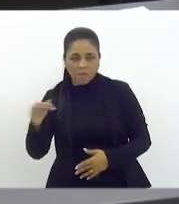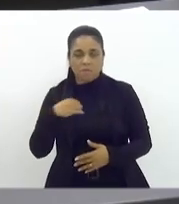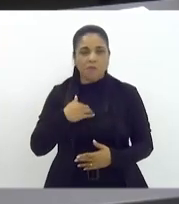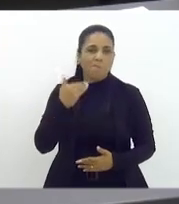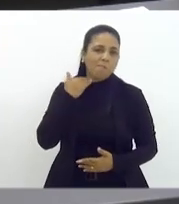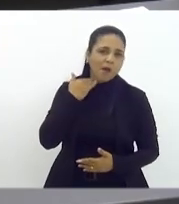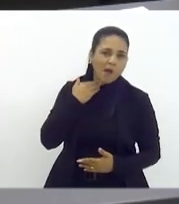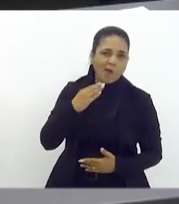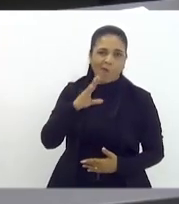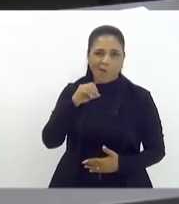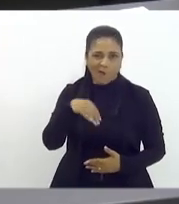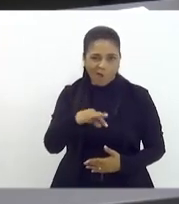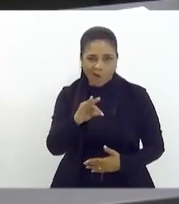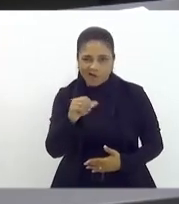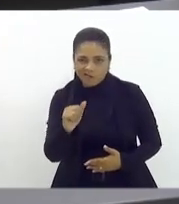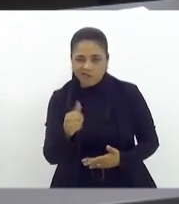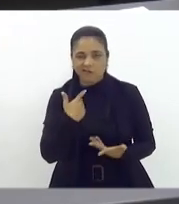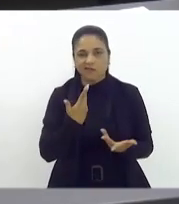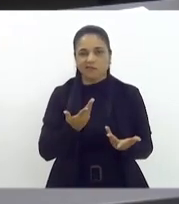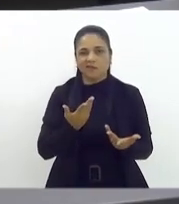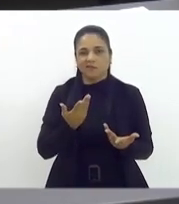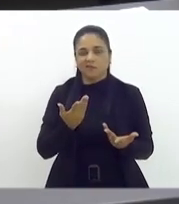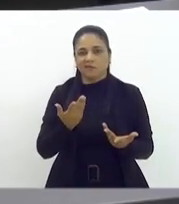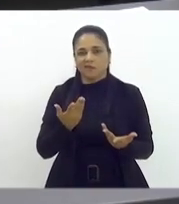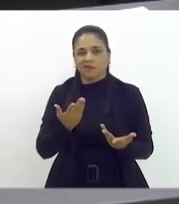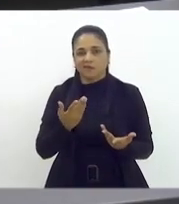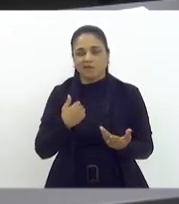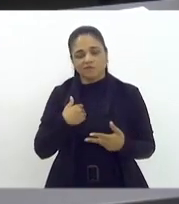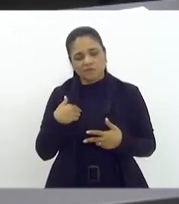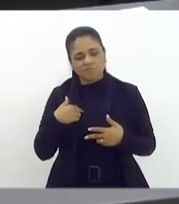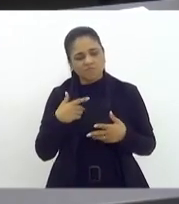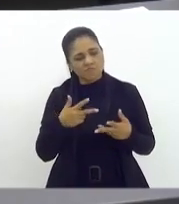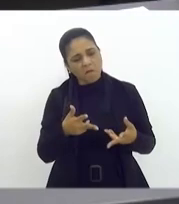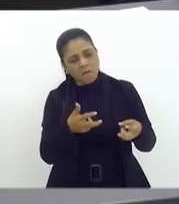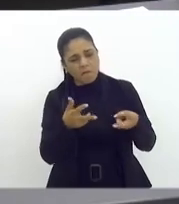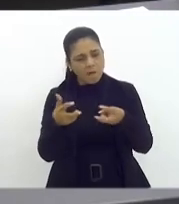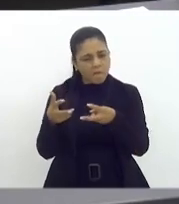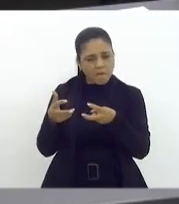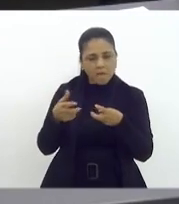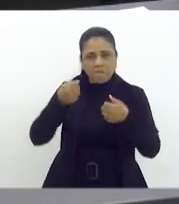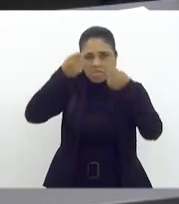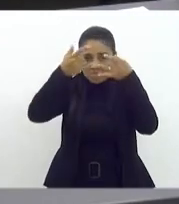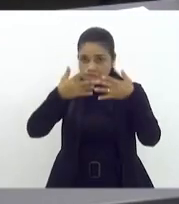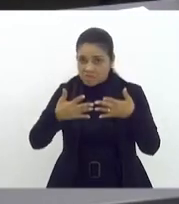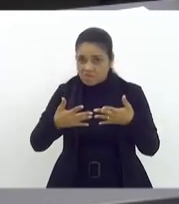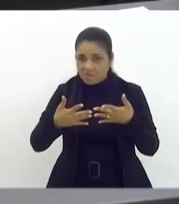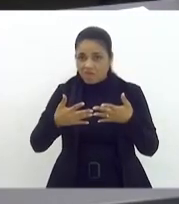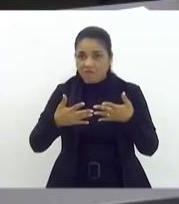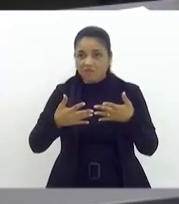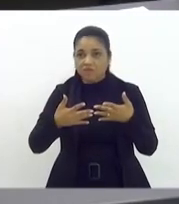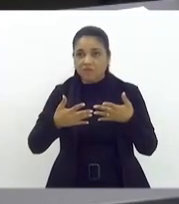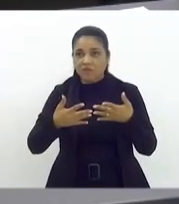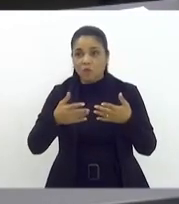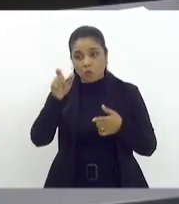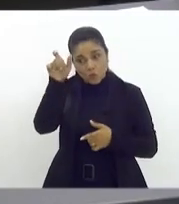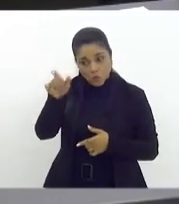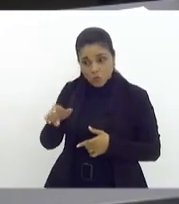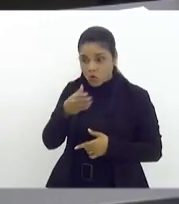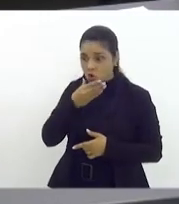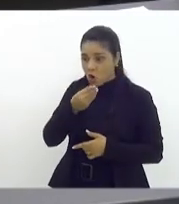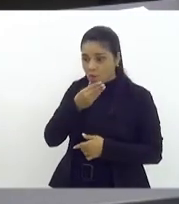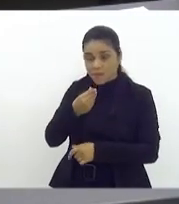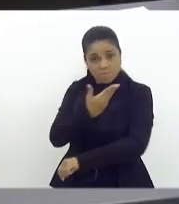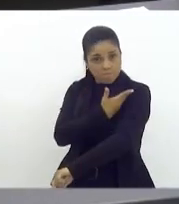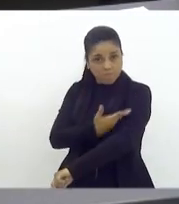E por aí vai vinha observando pelo caminho que a senhora colocou para nós ali é figura de um homem que é um homem